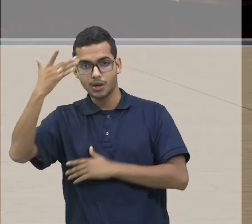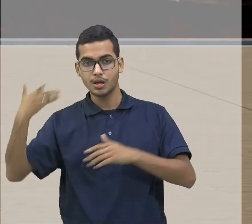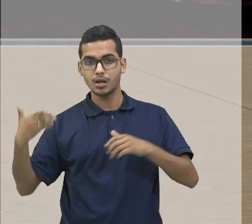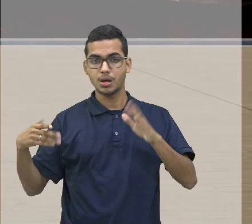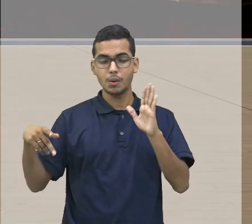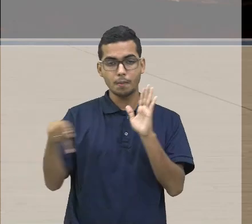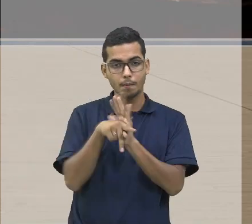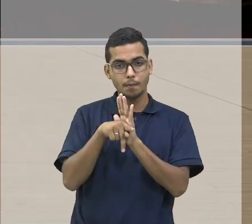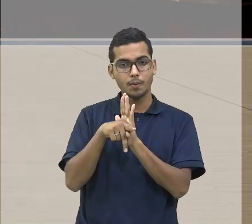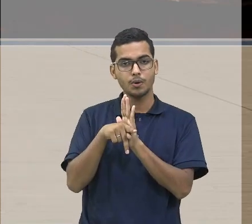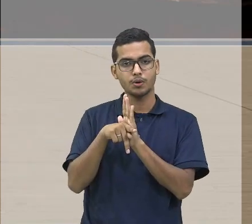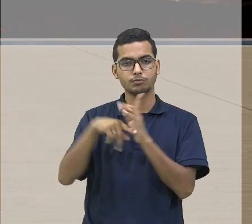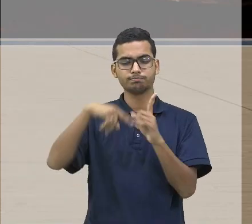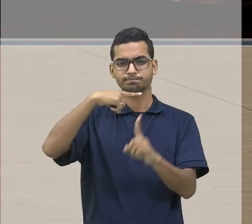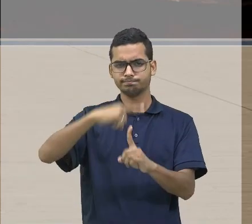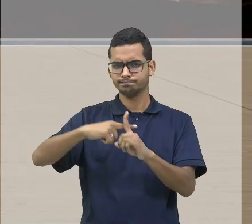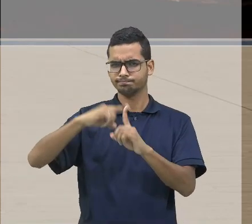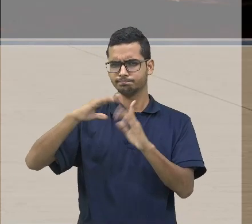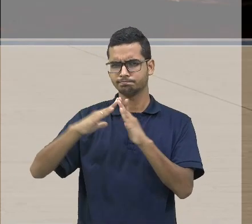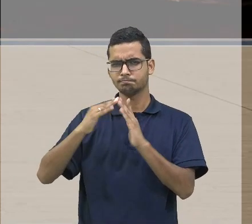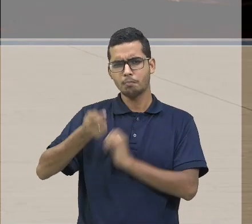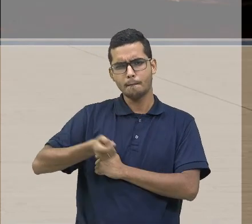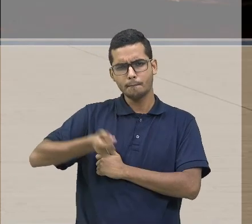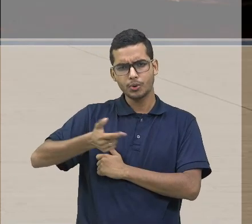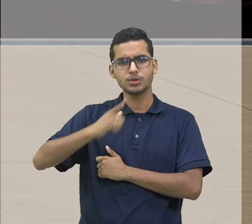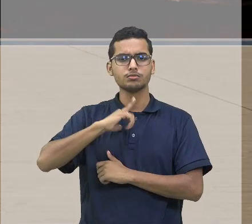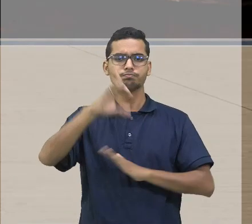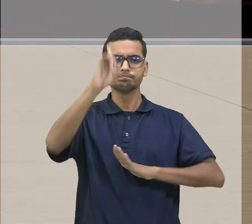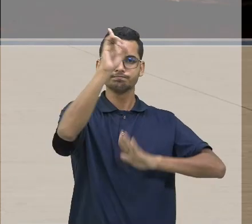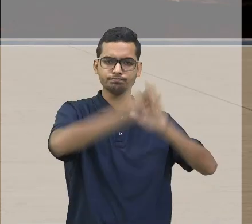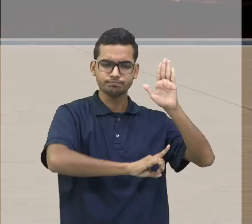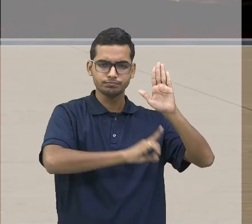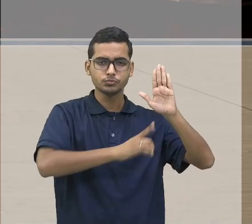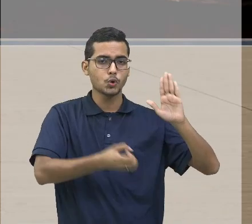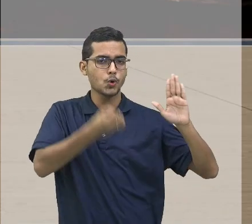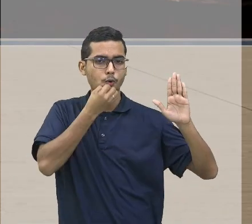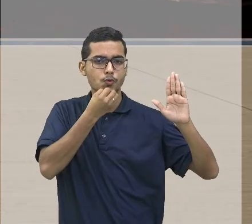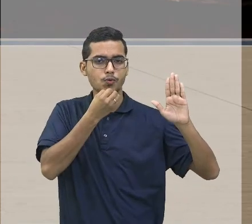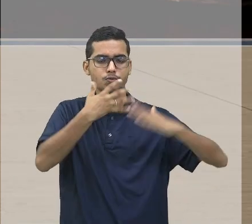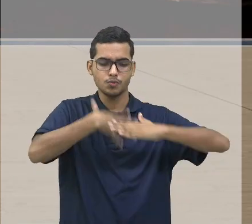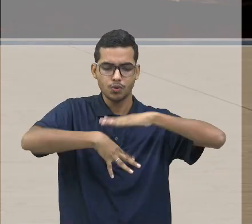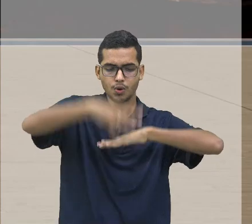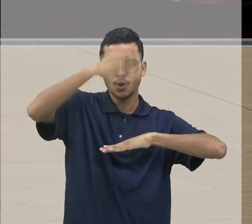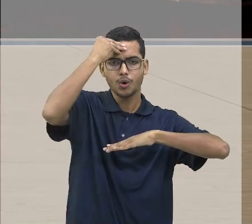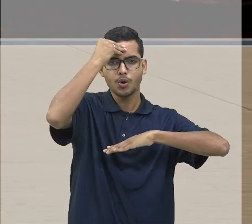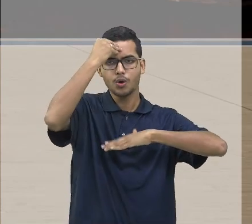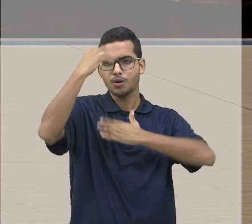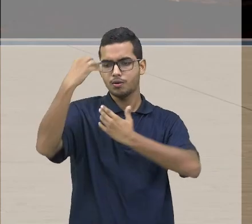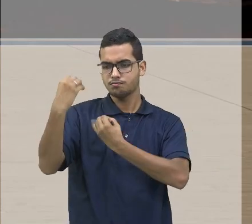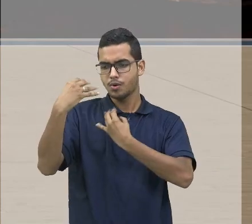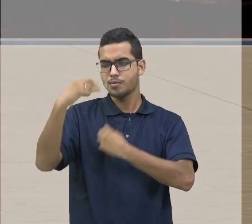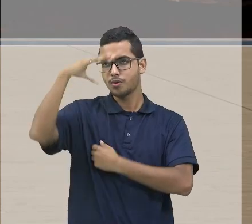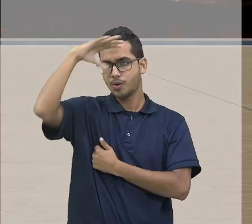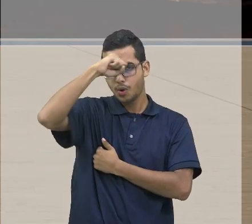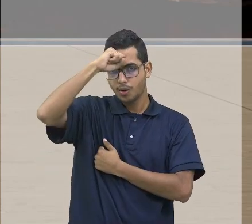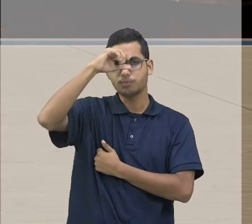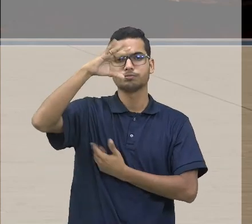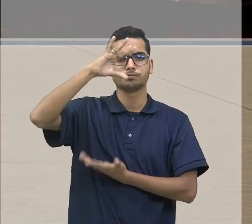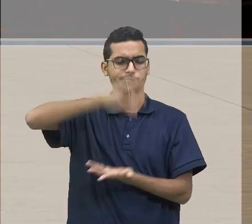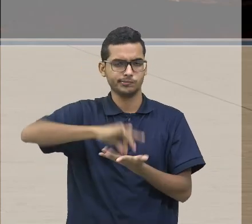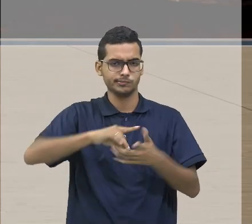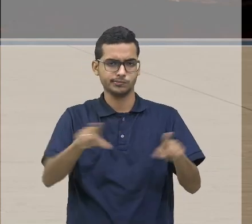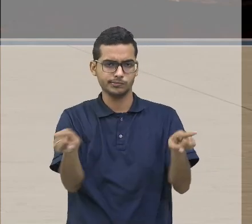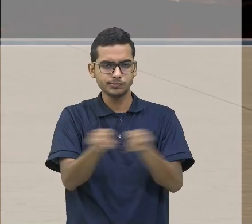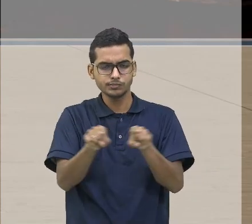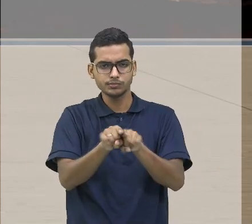nem mesmo assim não eram todas, é quem tinham o direito e o privilégio de serem educados, tá? Era lá onde se fazia